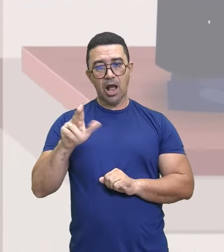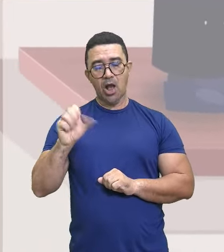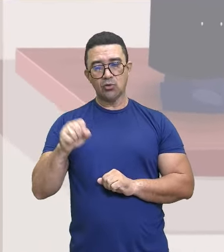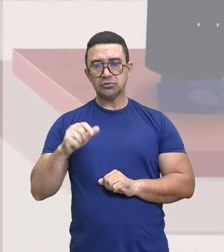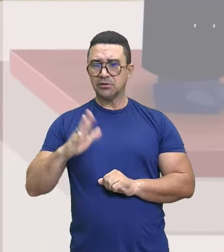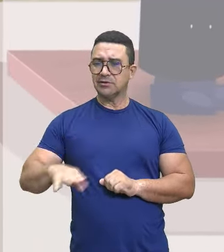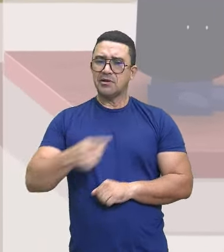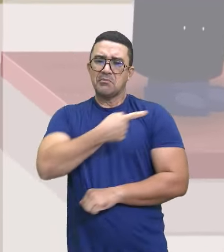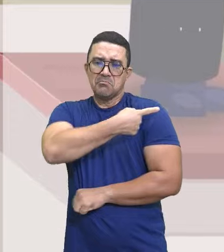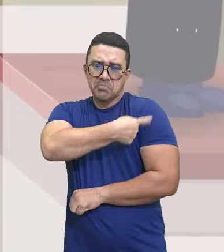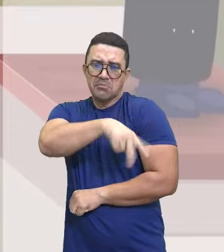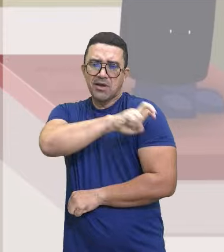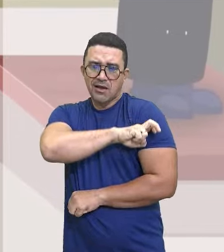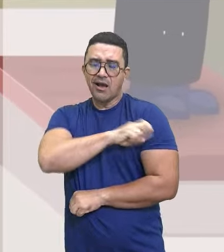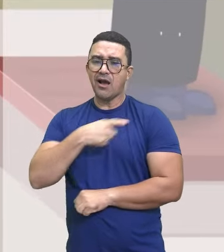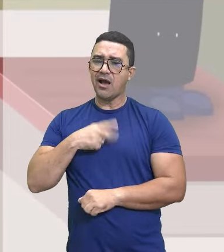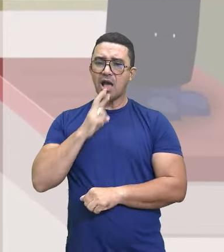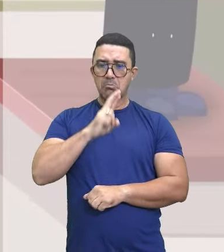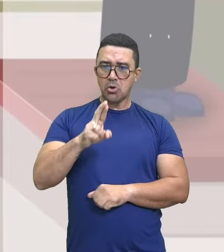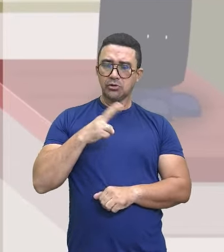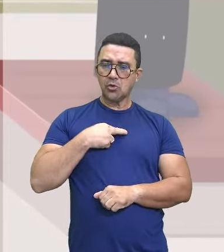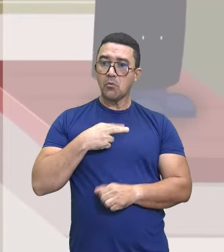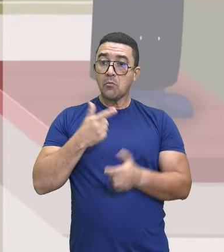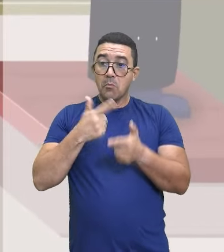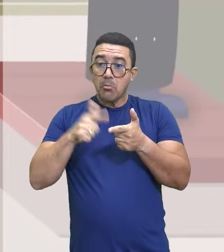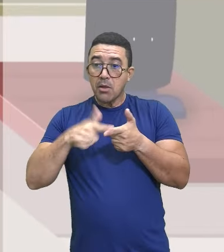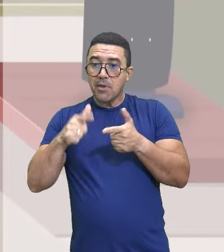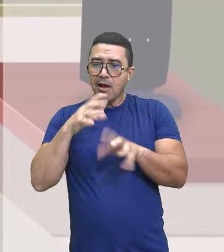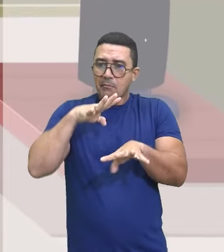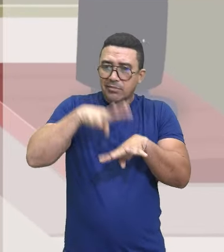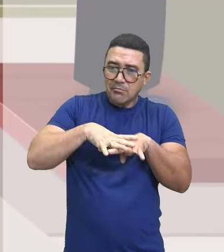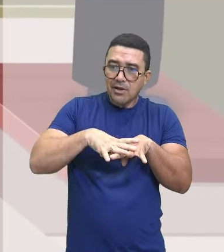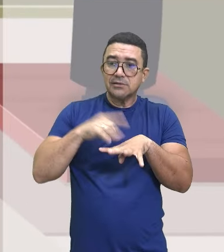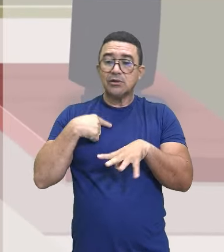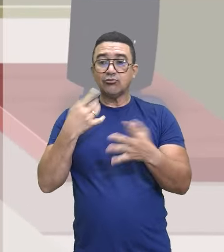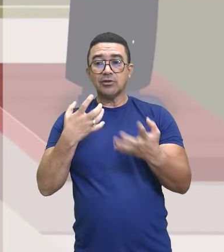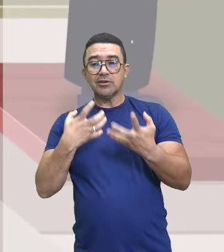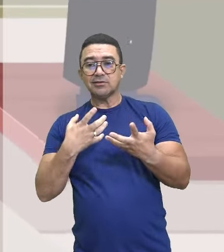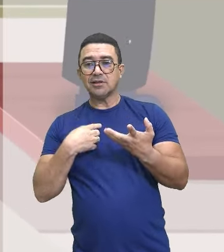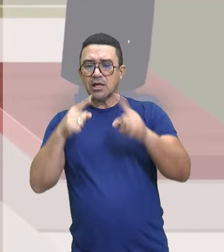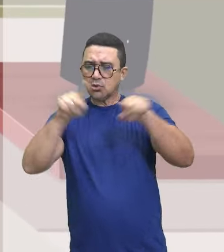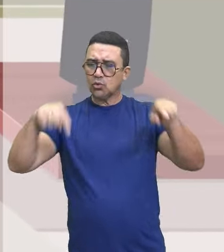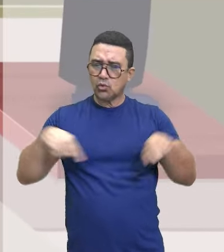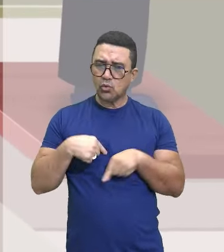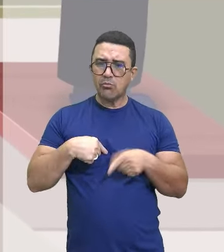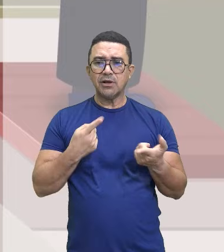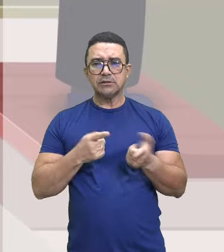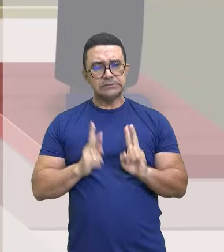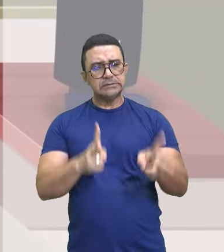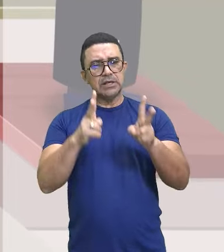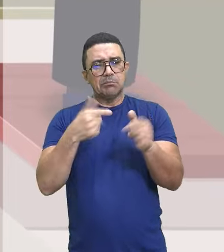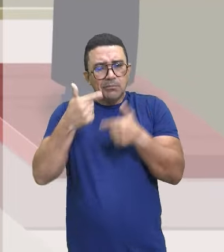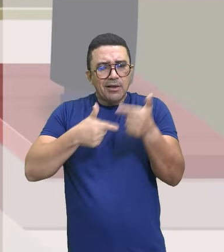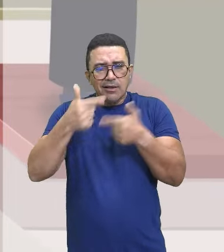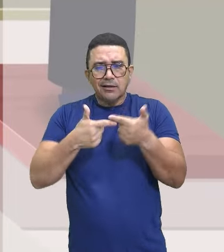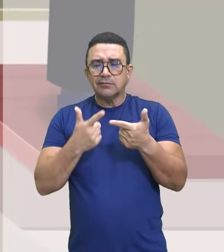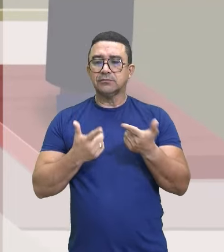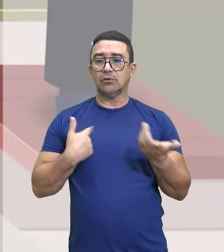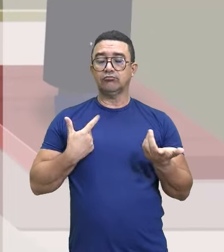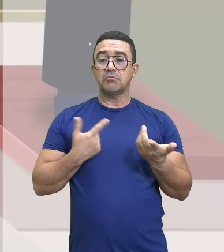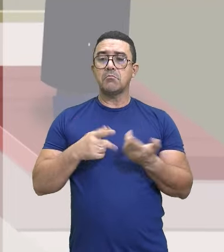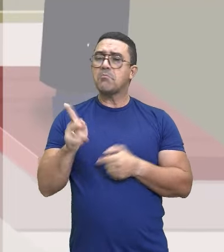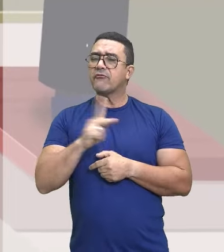primário, resolveu um problema passado pelo professor que queria manter a turma ocupada por um bom tempo. O professor mandou os